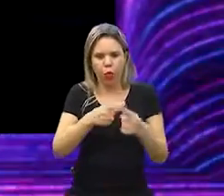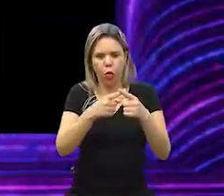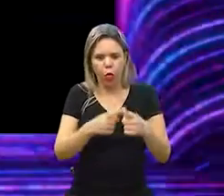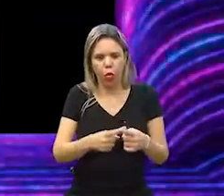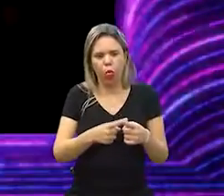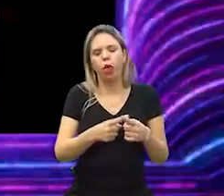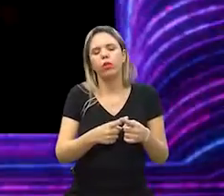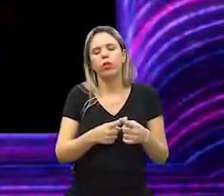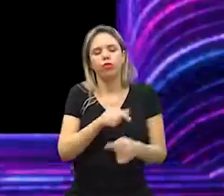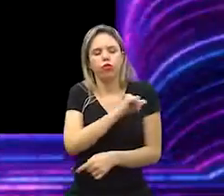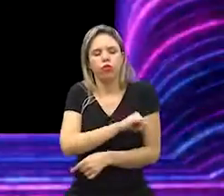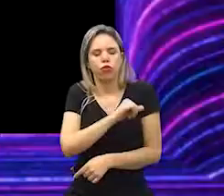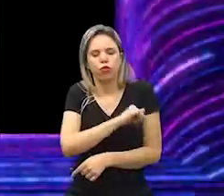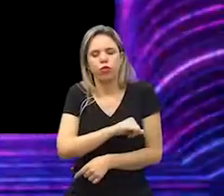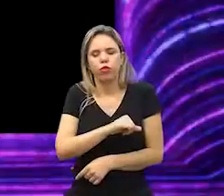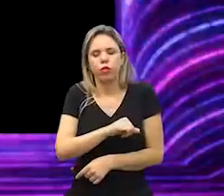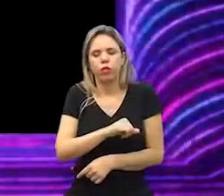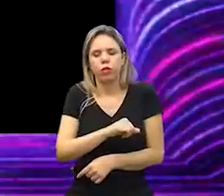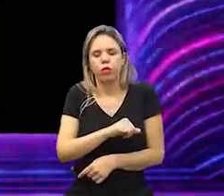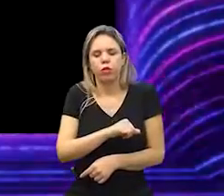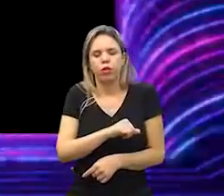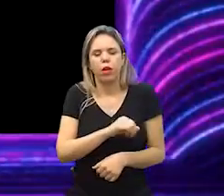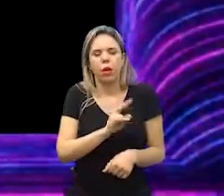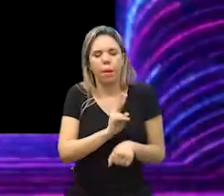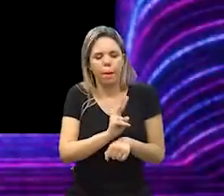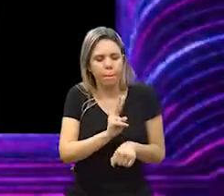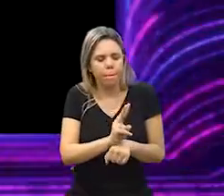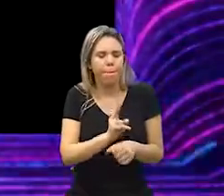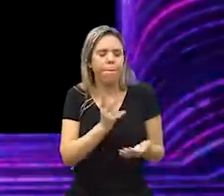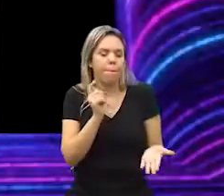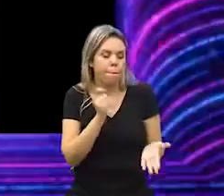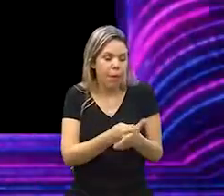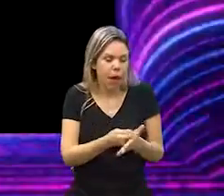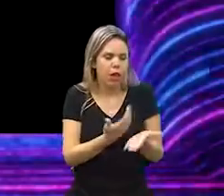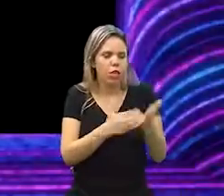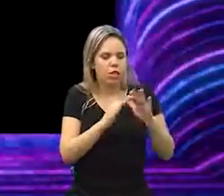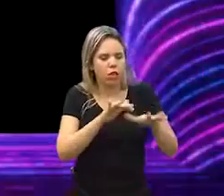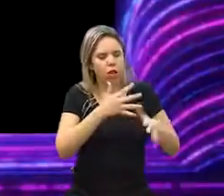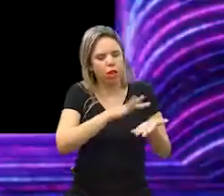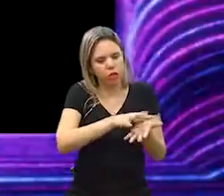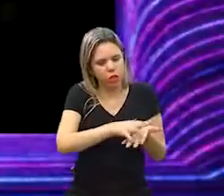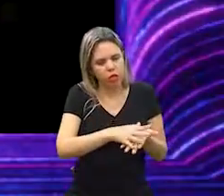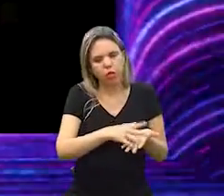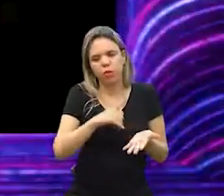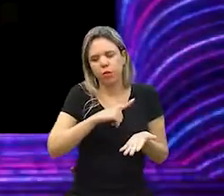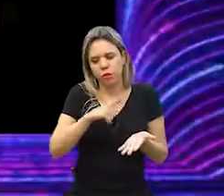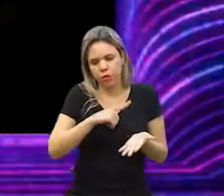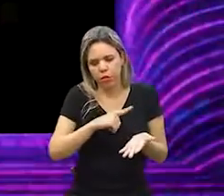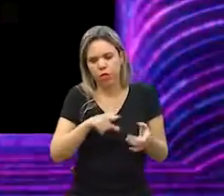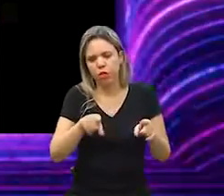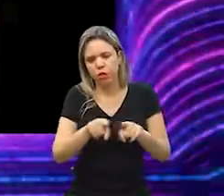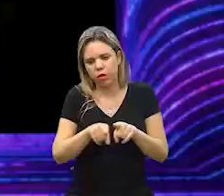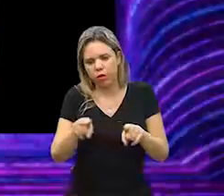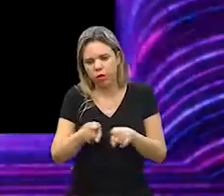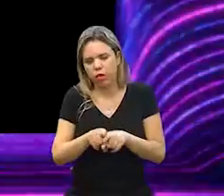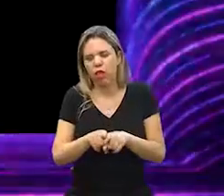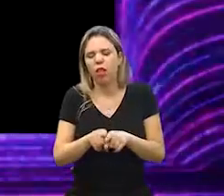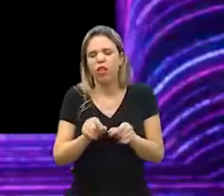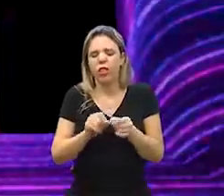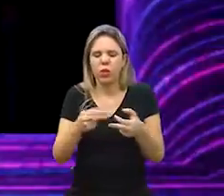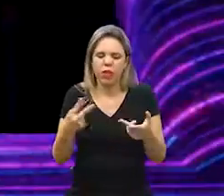Rio de Janeiro, e que patrocina uma escola de samba, e tem essa parte da